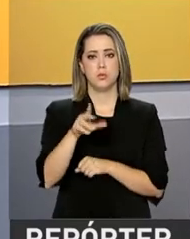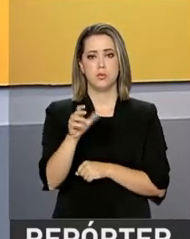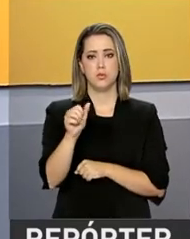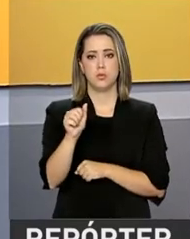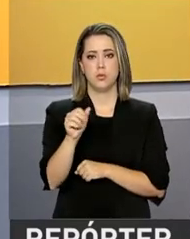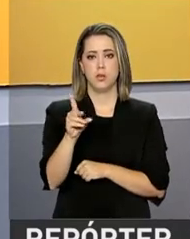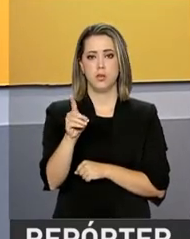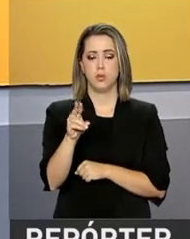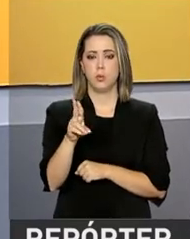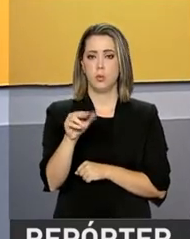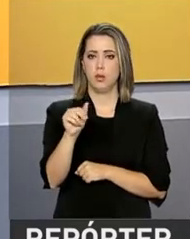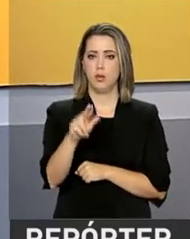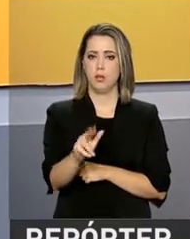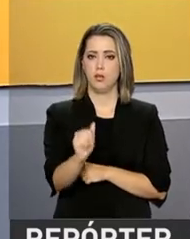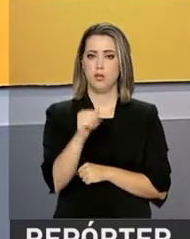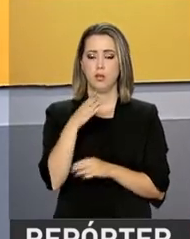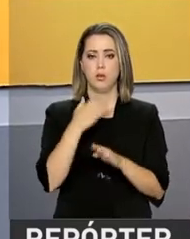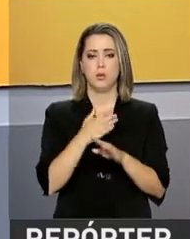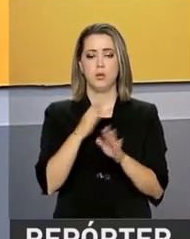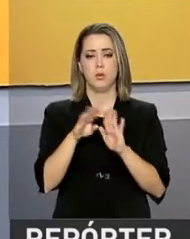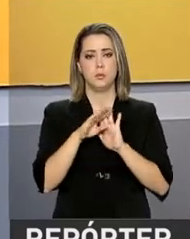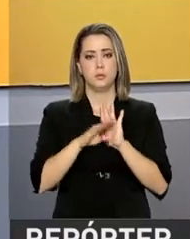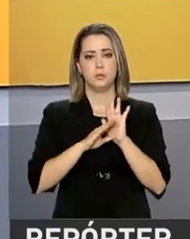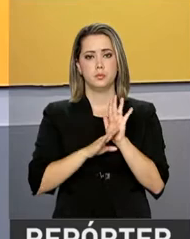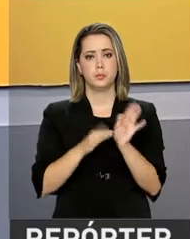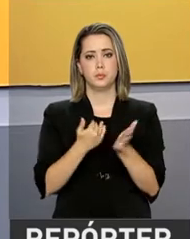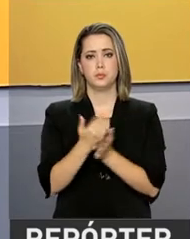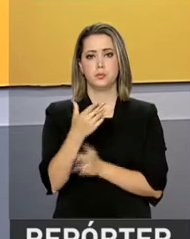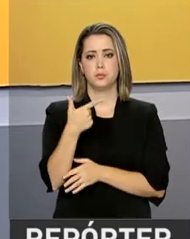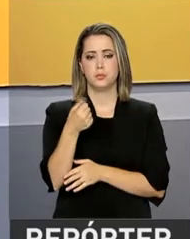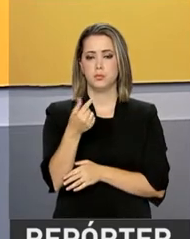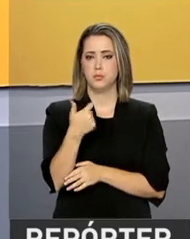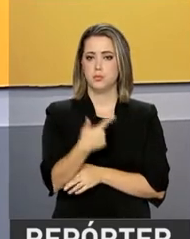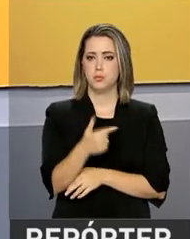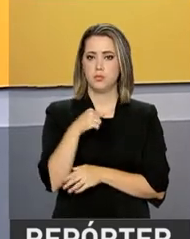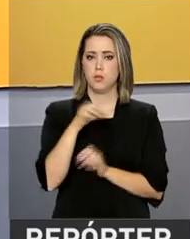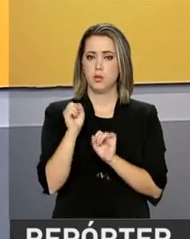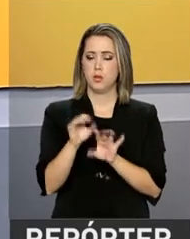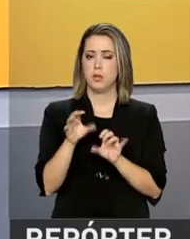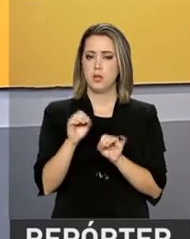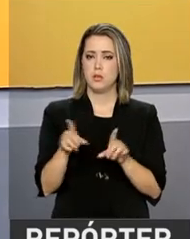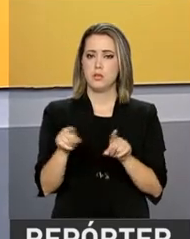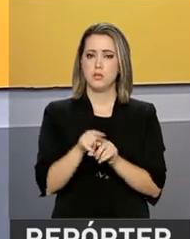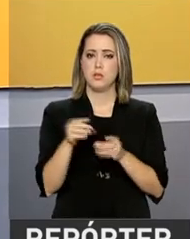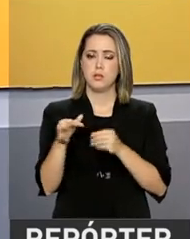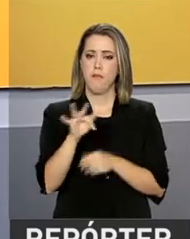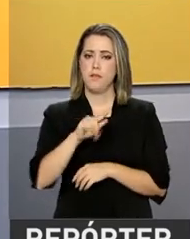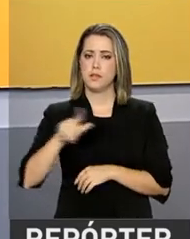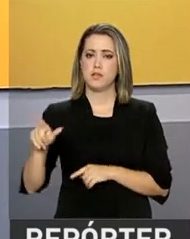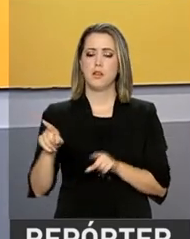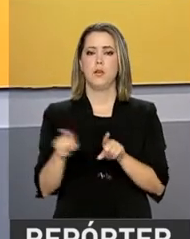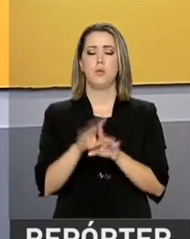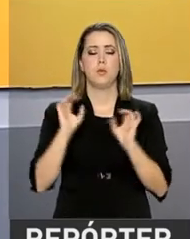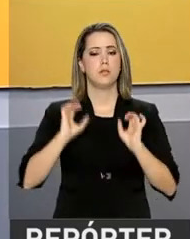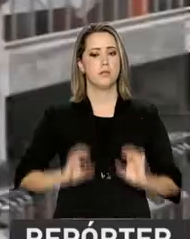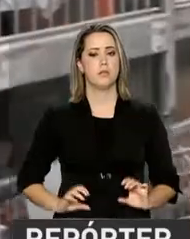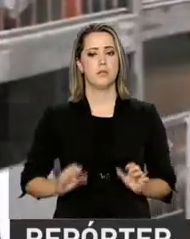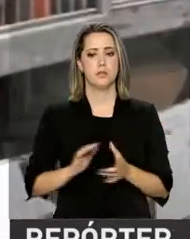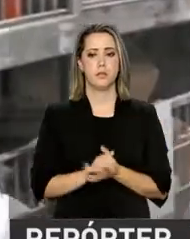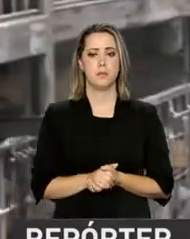aduana um programa iniciado em 2012 que estimula a educação fiscal ea cidadania